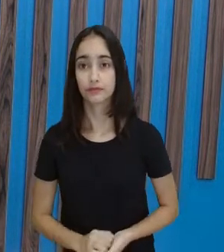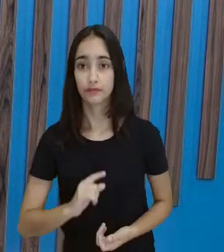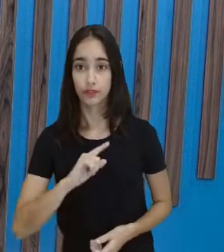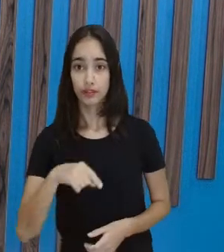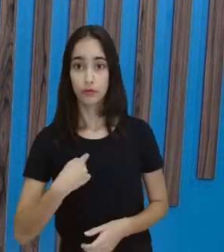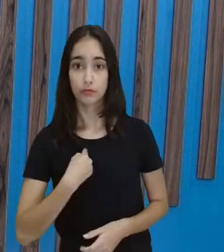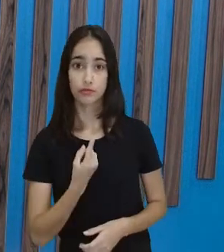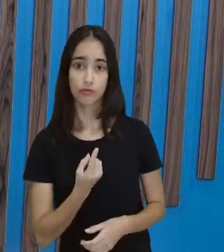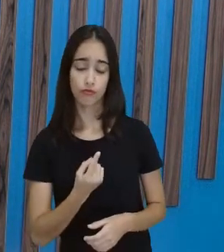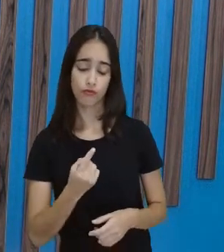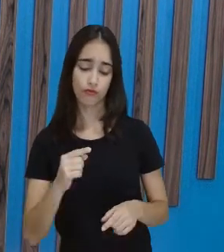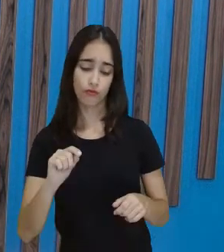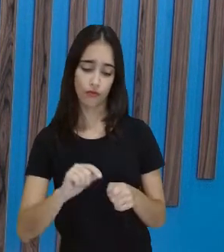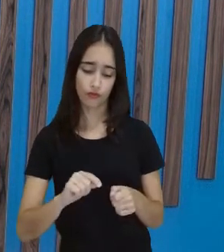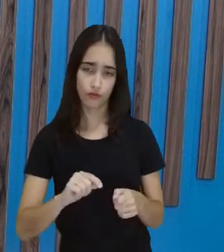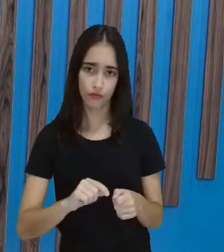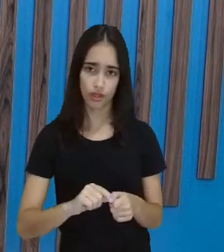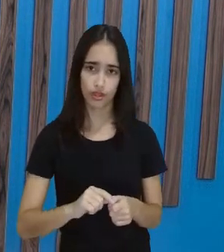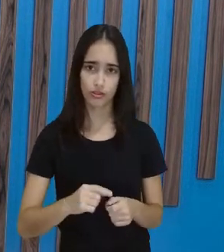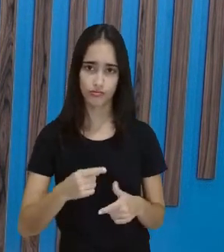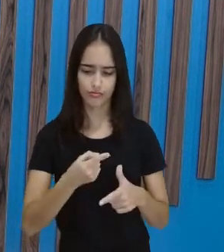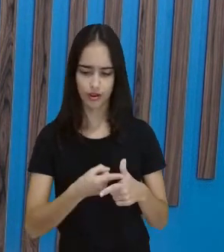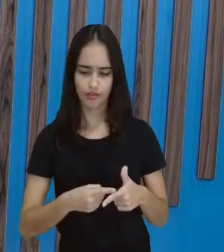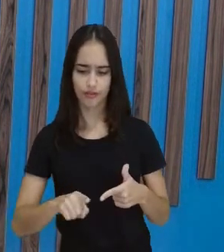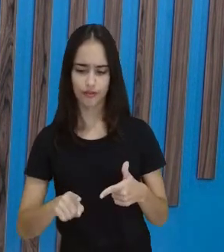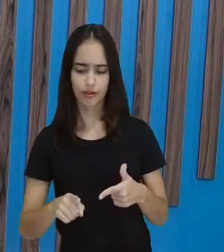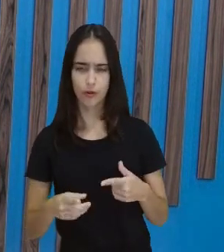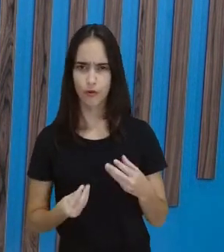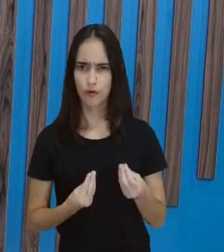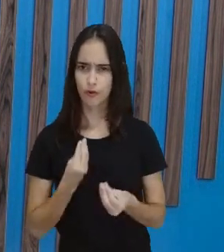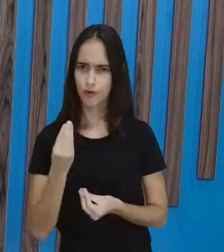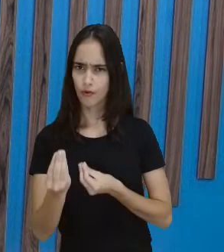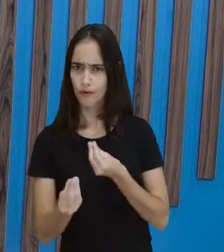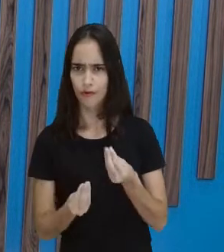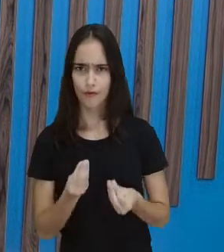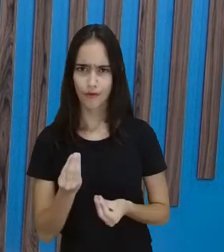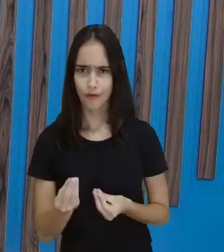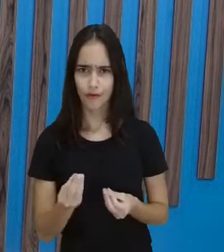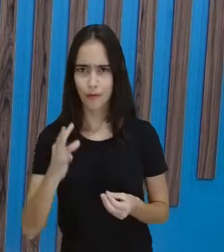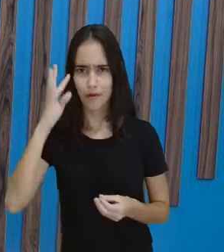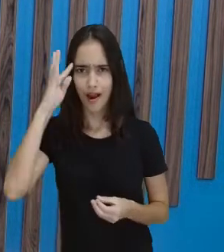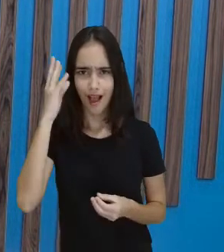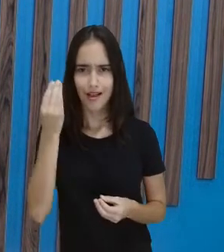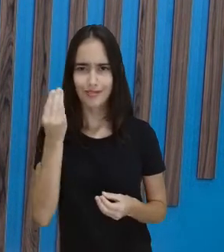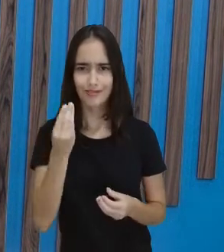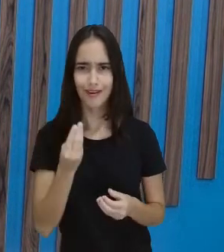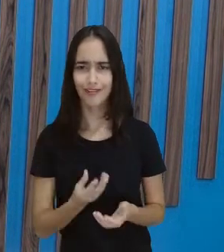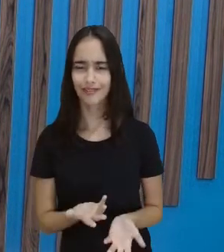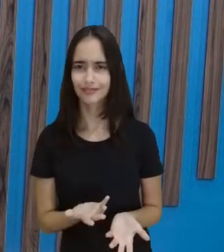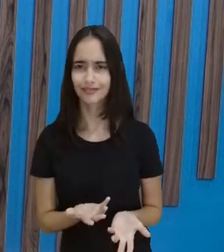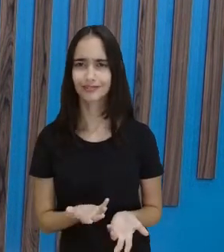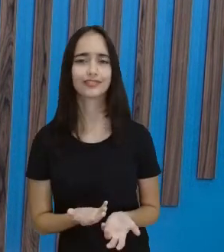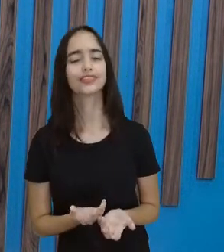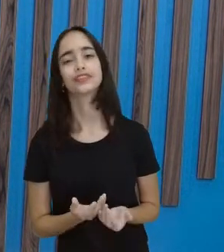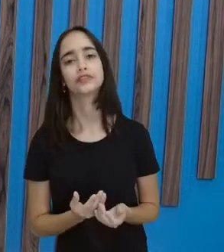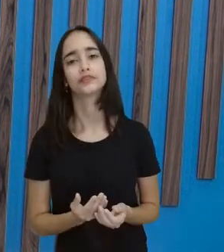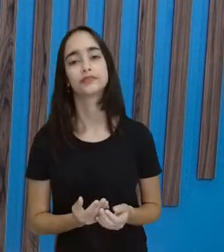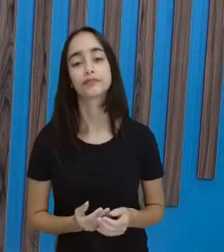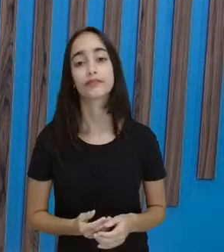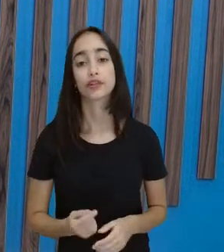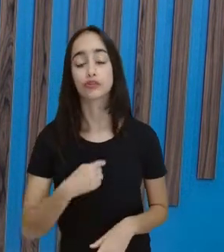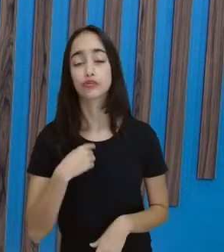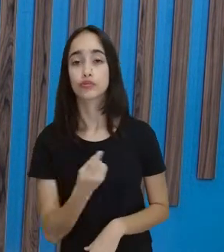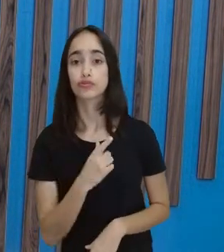divisão aqui, né, no concreto, na mesa, como é que a gente resolve essa divisão com o cálculo? A gente tinha